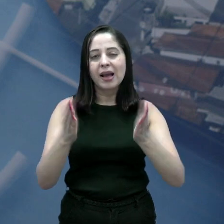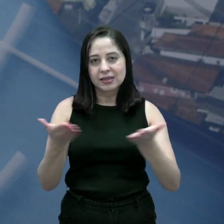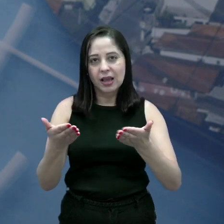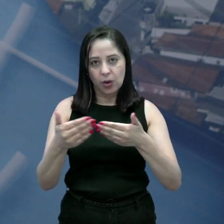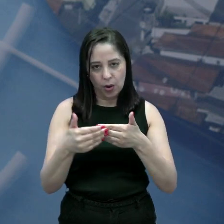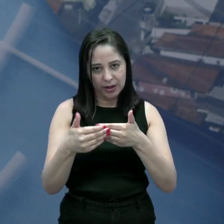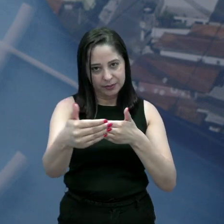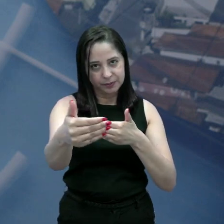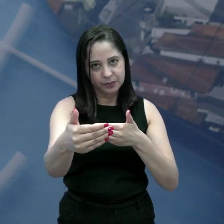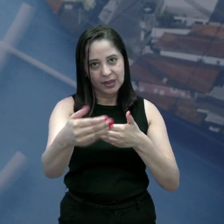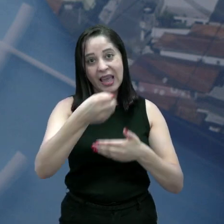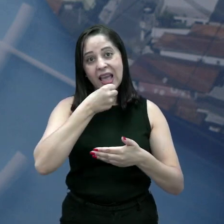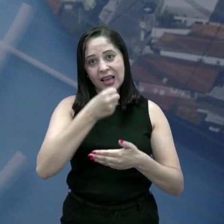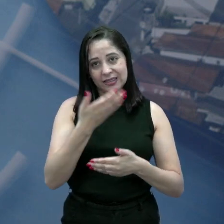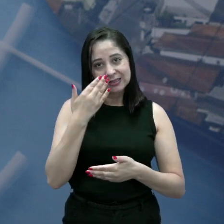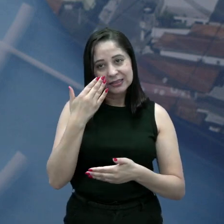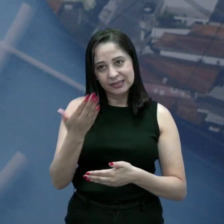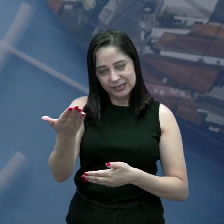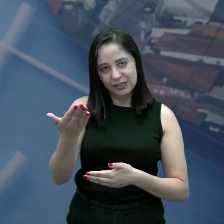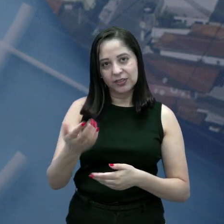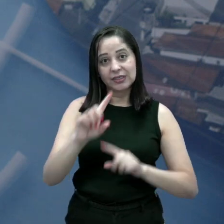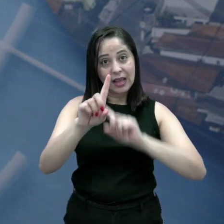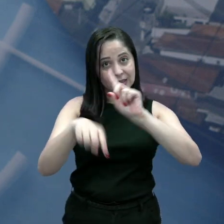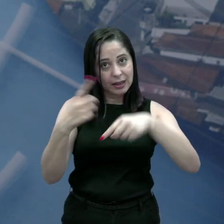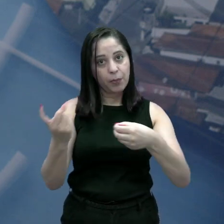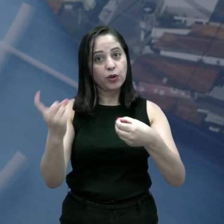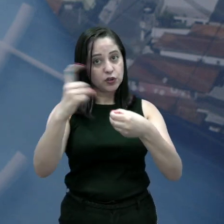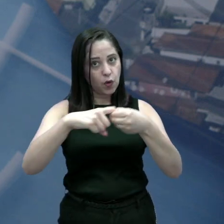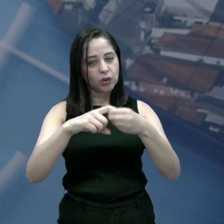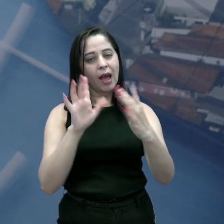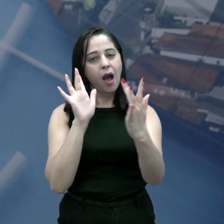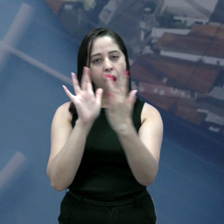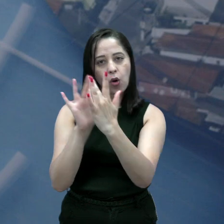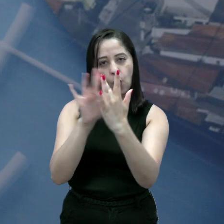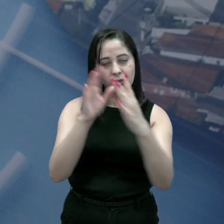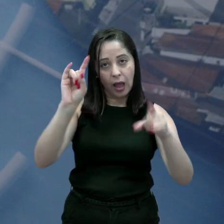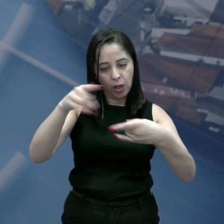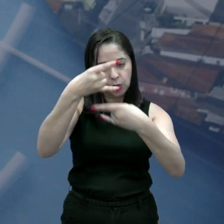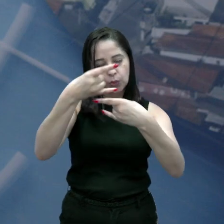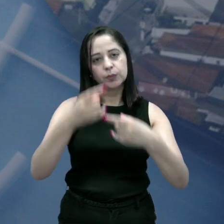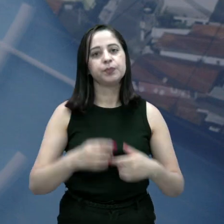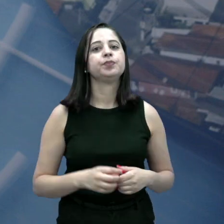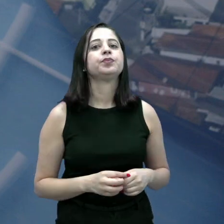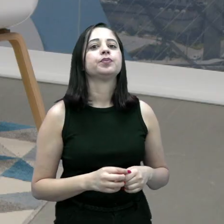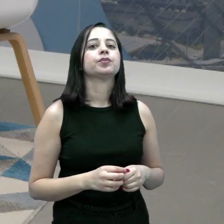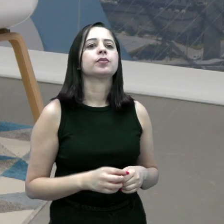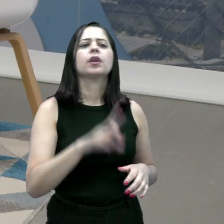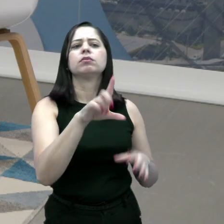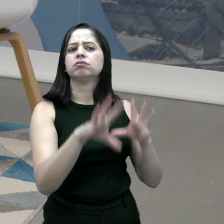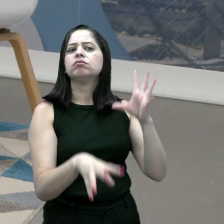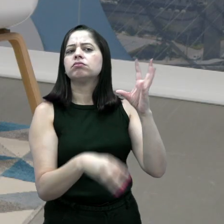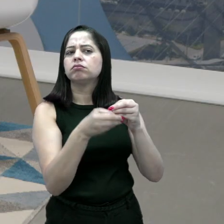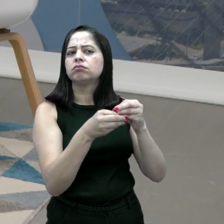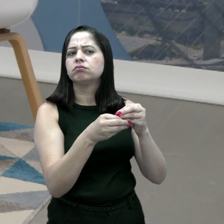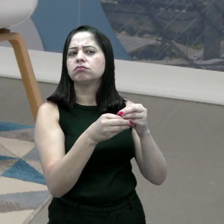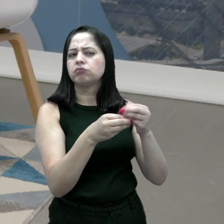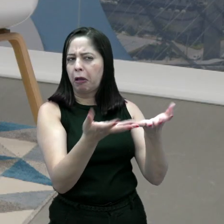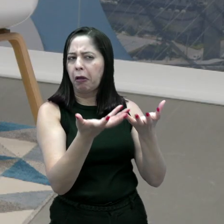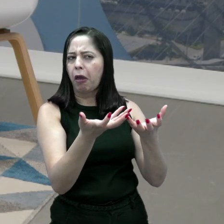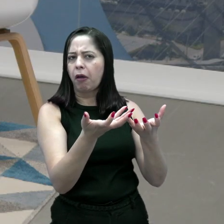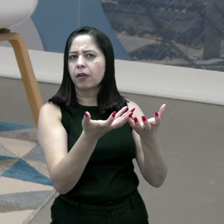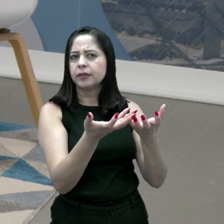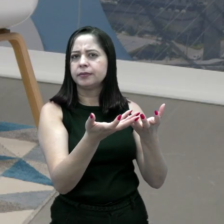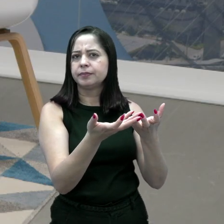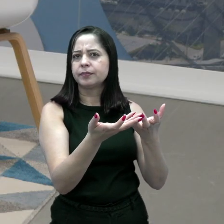gente vai retomar o contato com ela para que ela consiga voltar. Pegando o gancho, você quer fazer alguma colocação do que ela